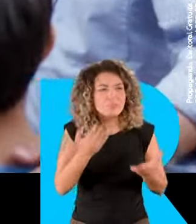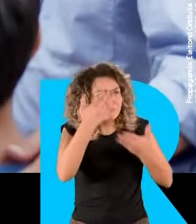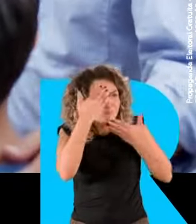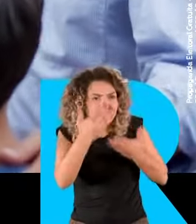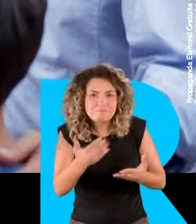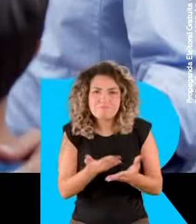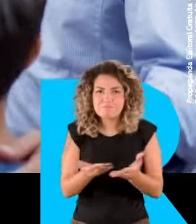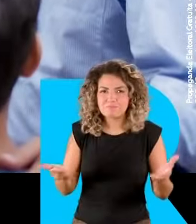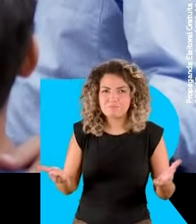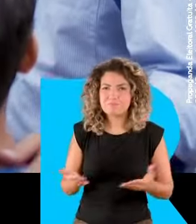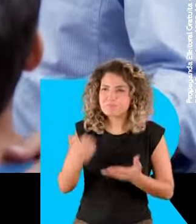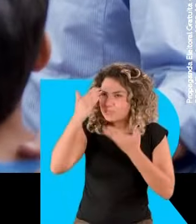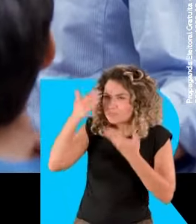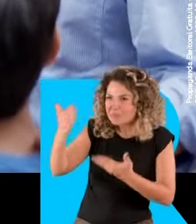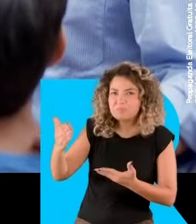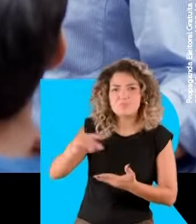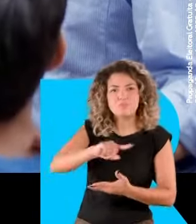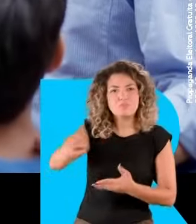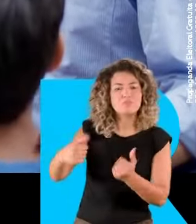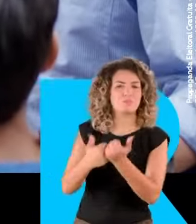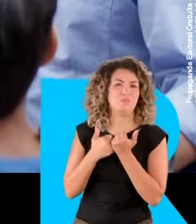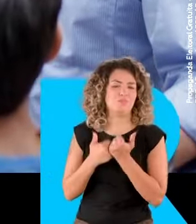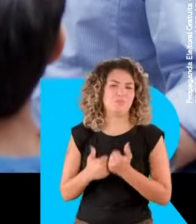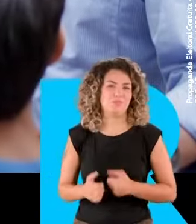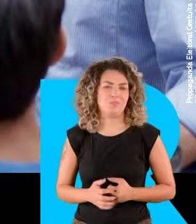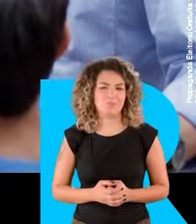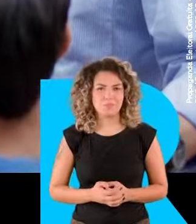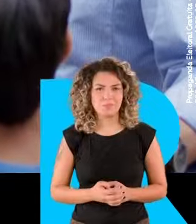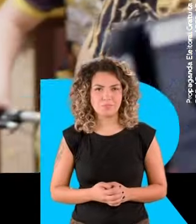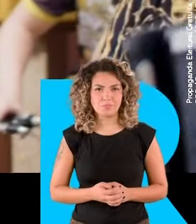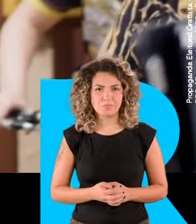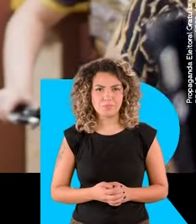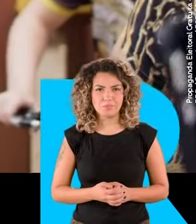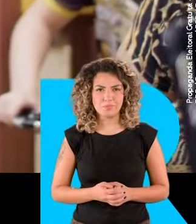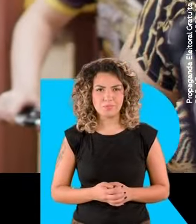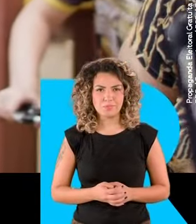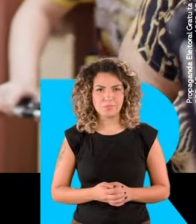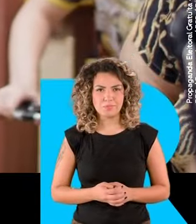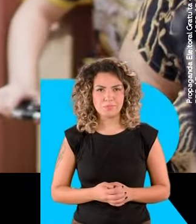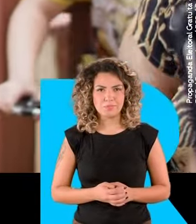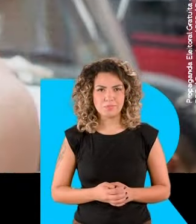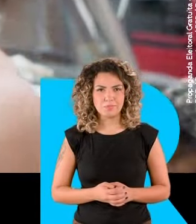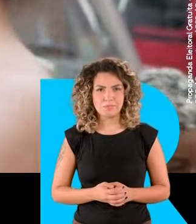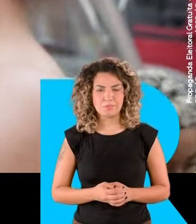isso. Obrigado, viu, gente? Obrigado por tudo.